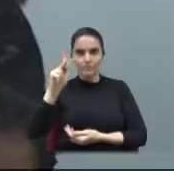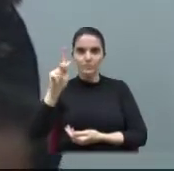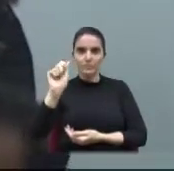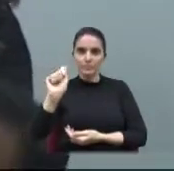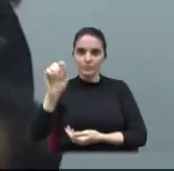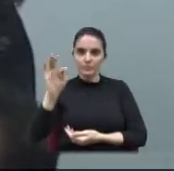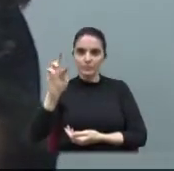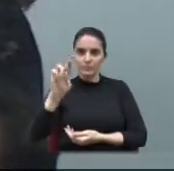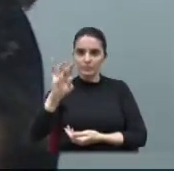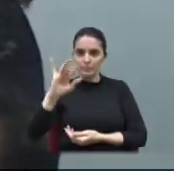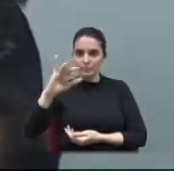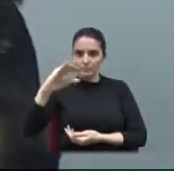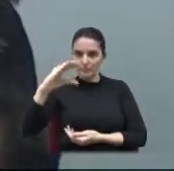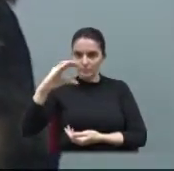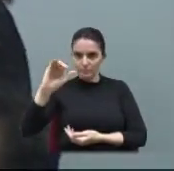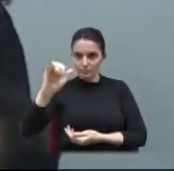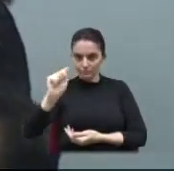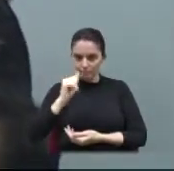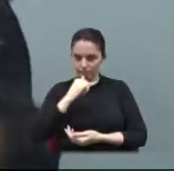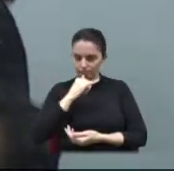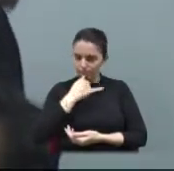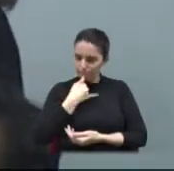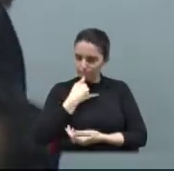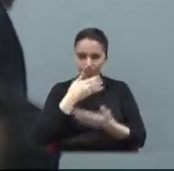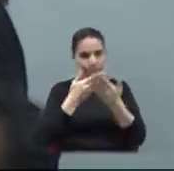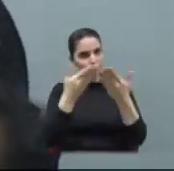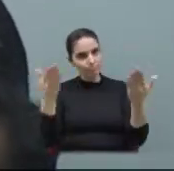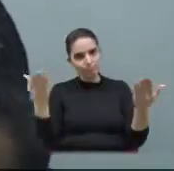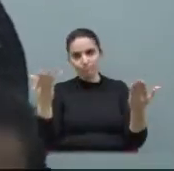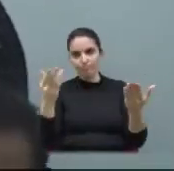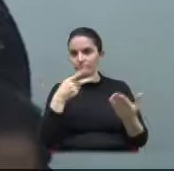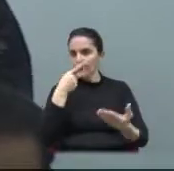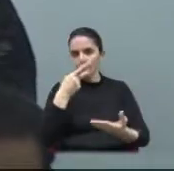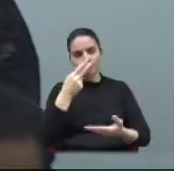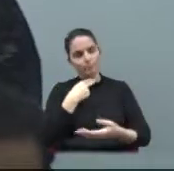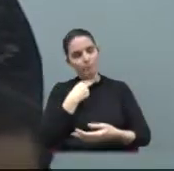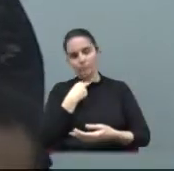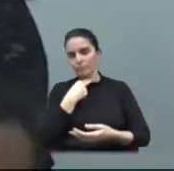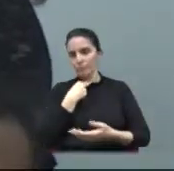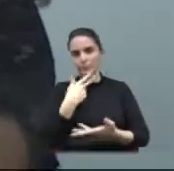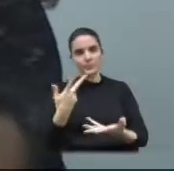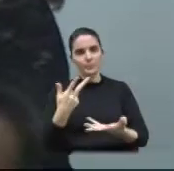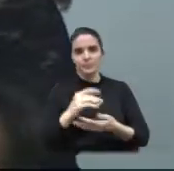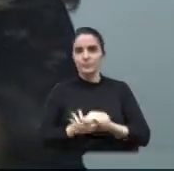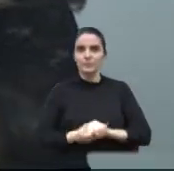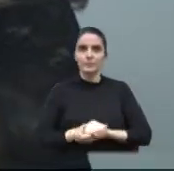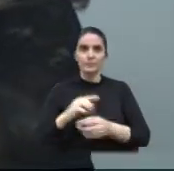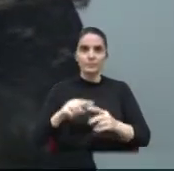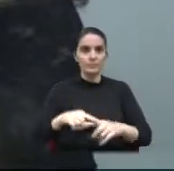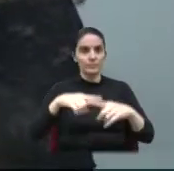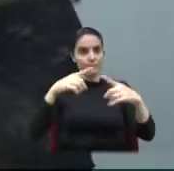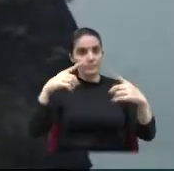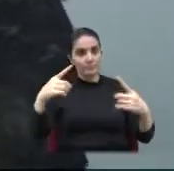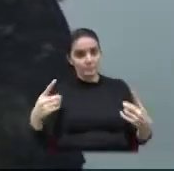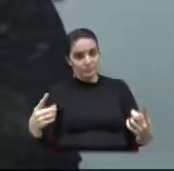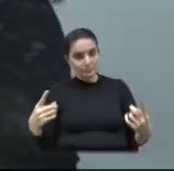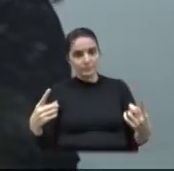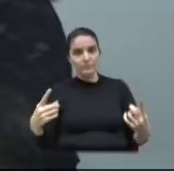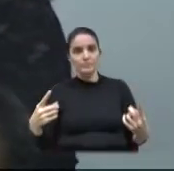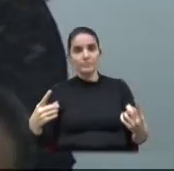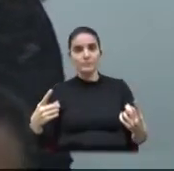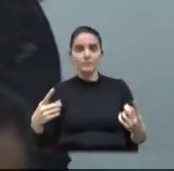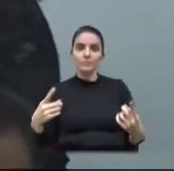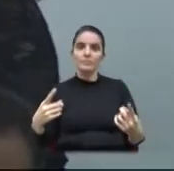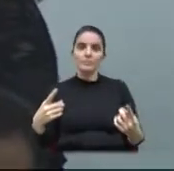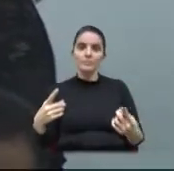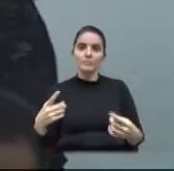não lembro. Eu lamento por vocês não poderem falar aqui hoje. Eu lamento, mas é o seguinte, eu falo em